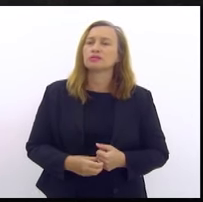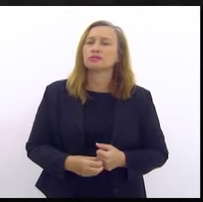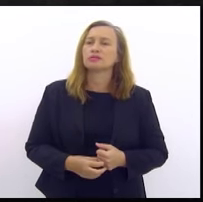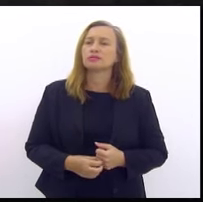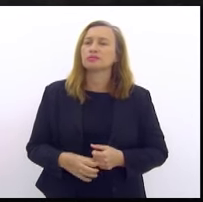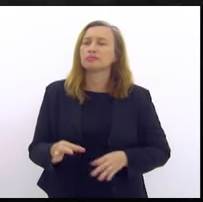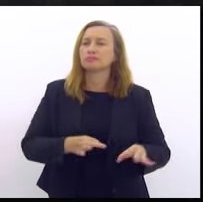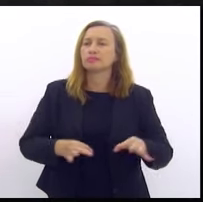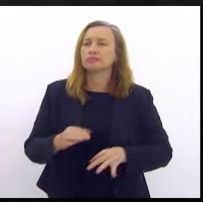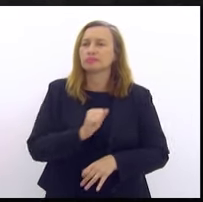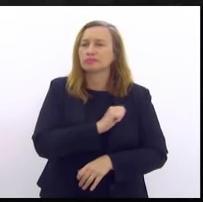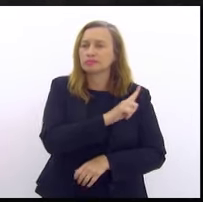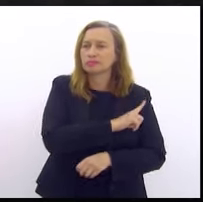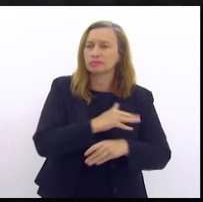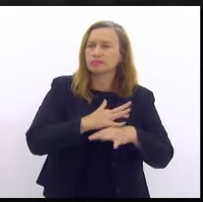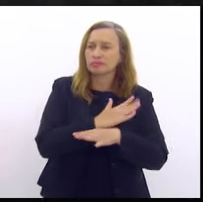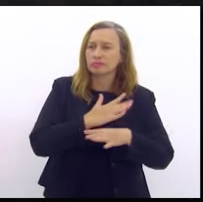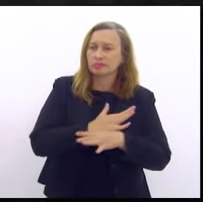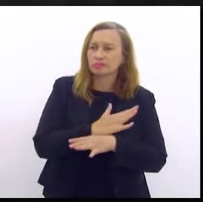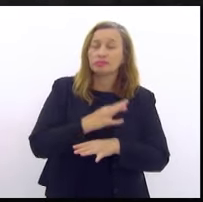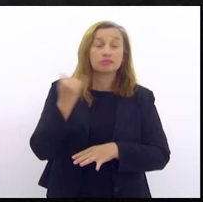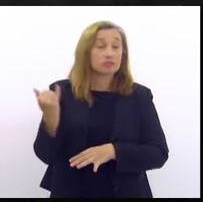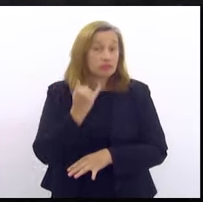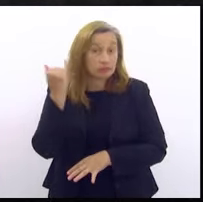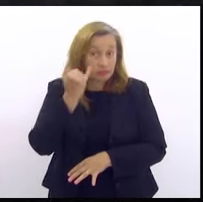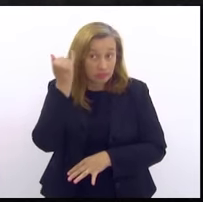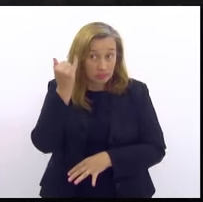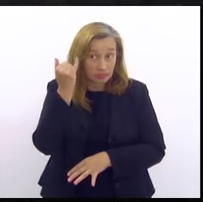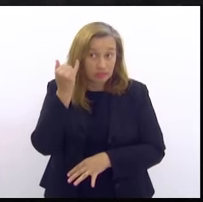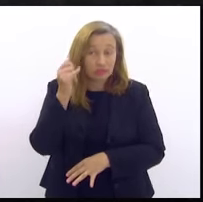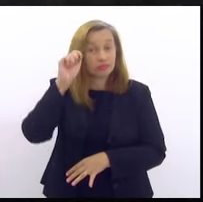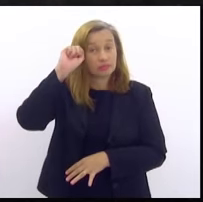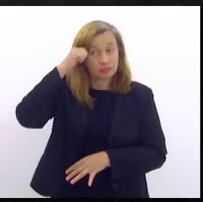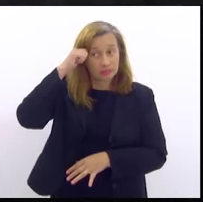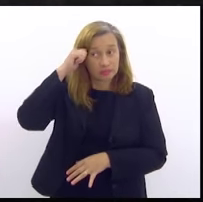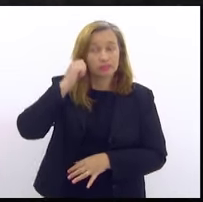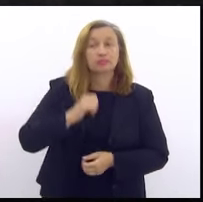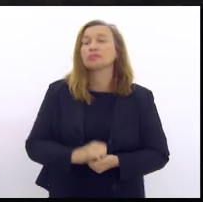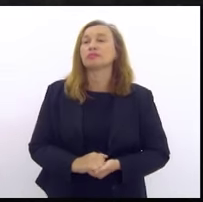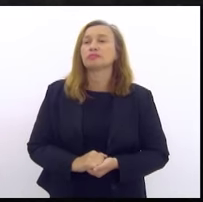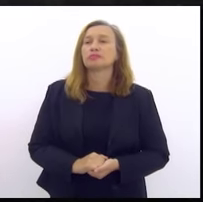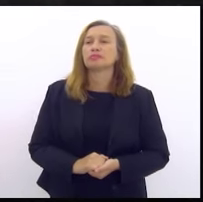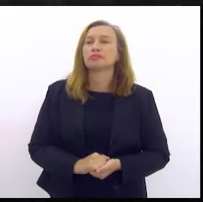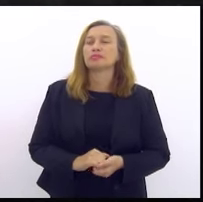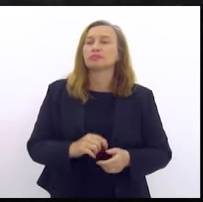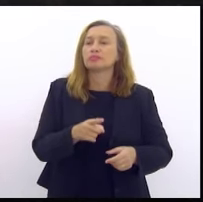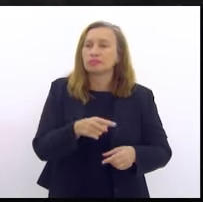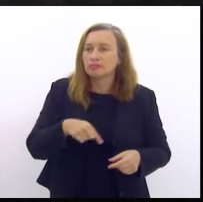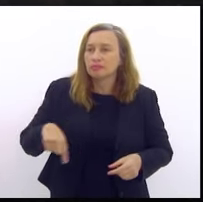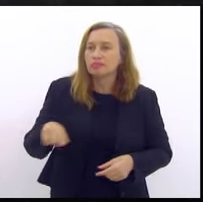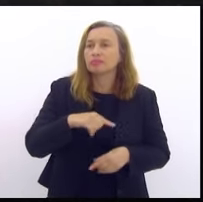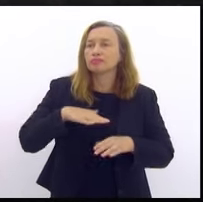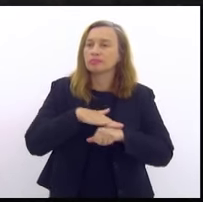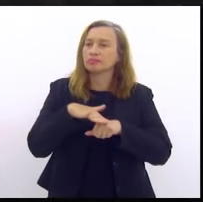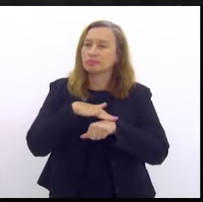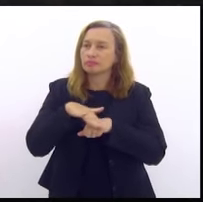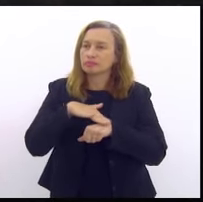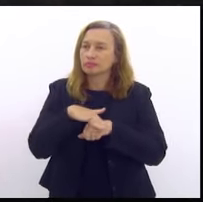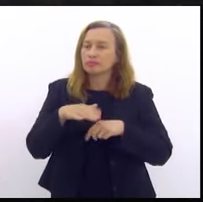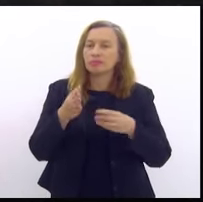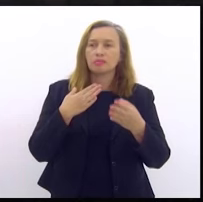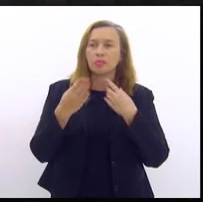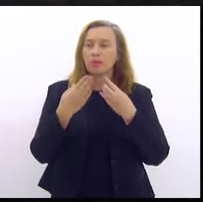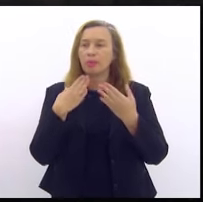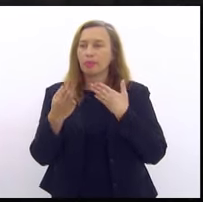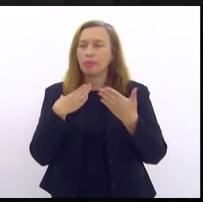organizamos na cidade de São Gonçalo, uma cidade importante, majoritariamente negra. Fizemos uma roda de conversa sobre o debate